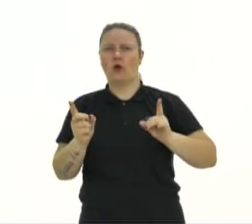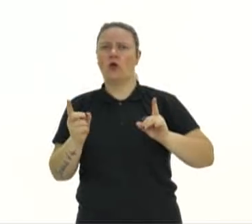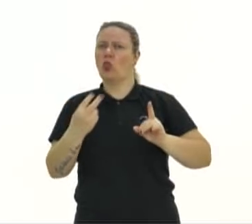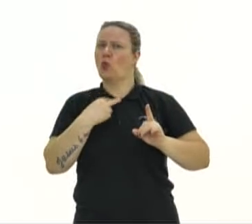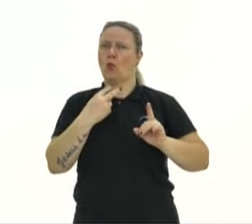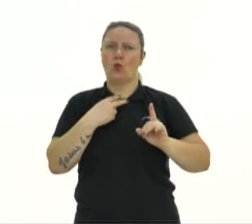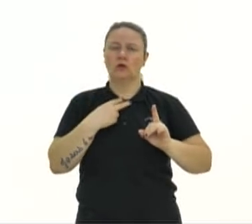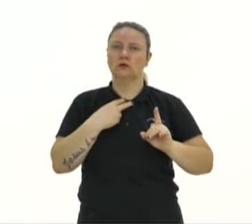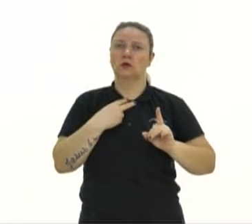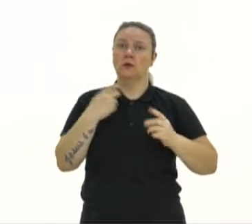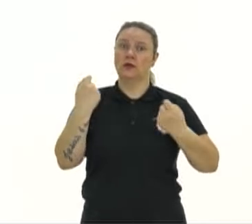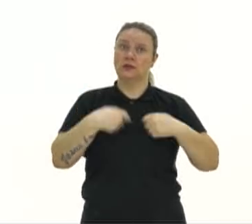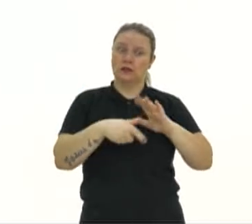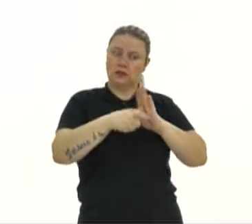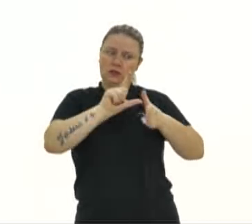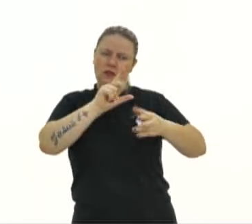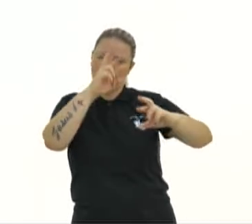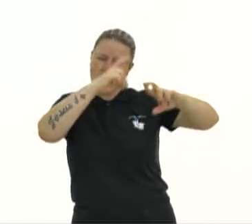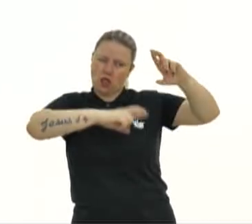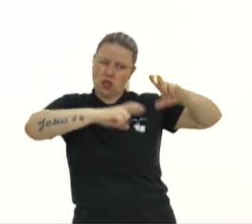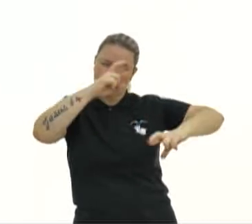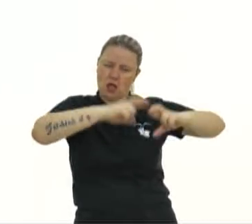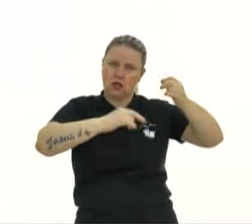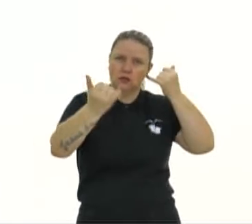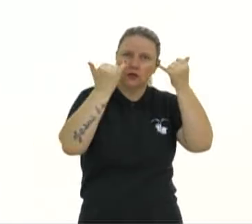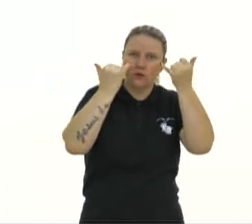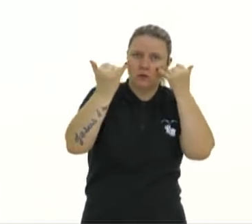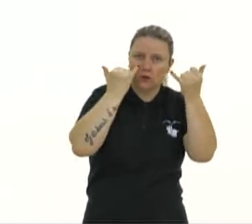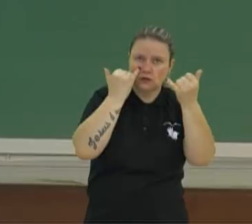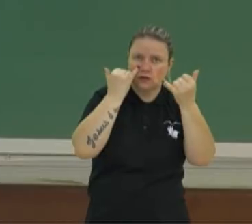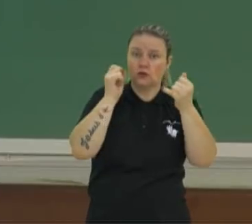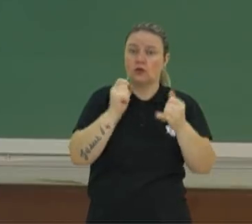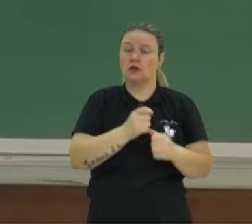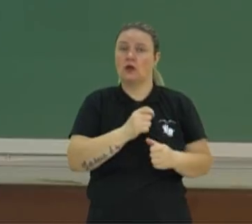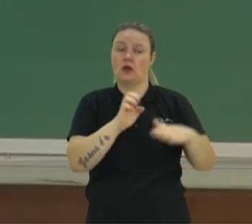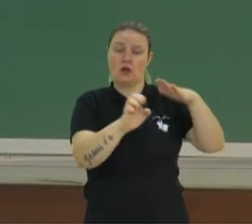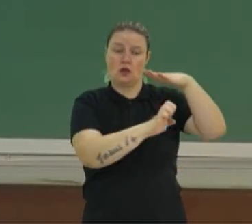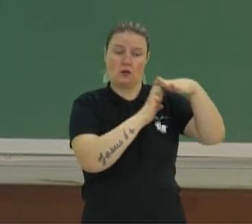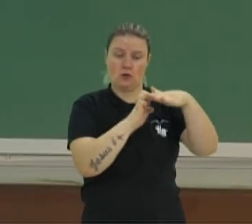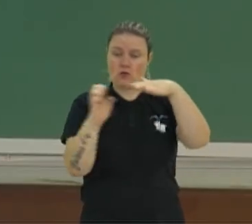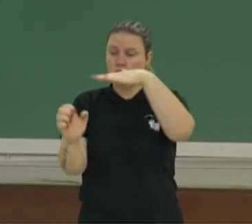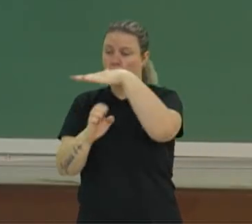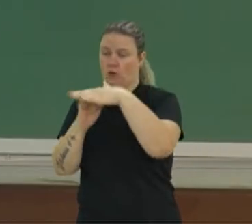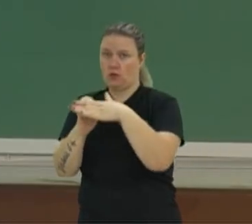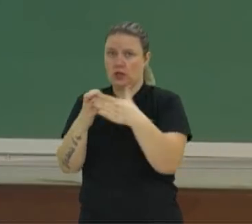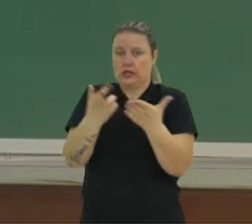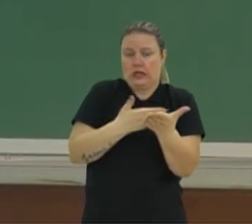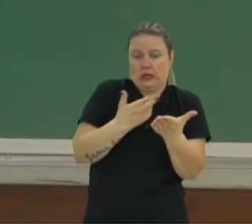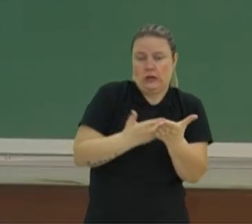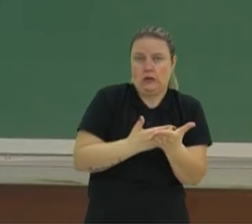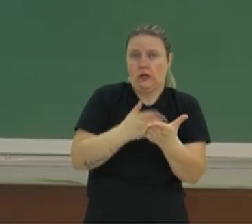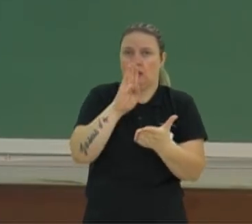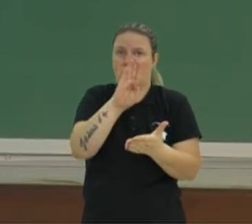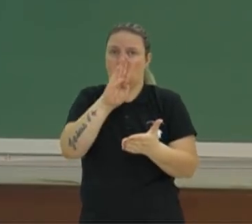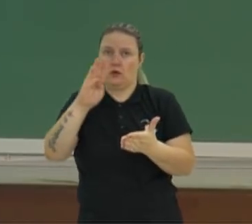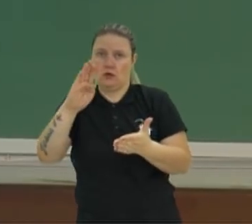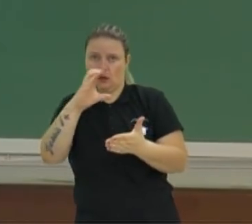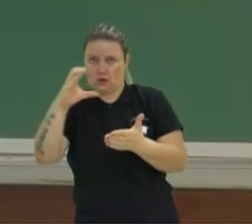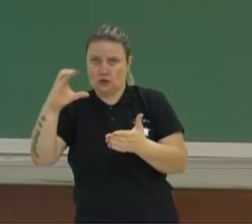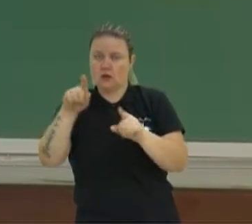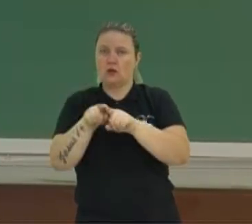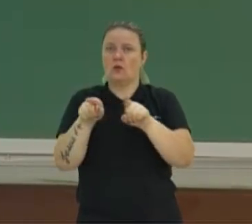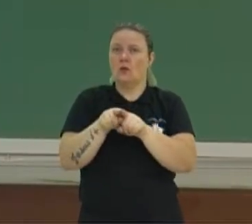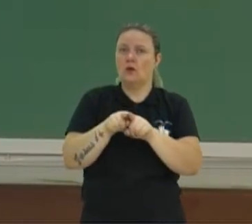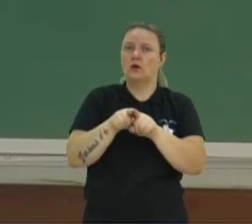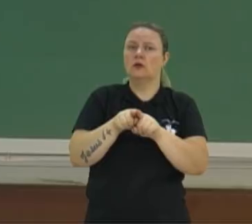informações. Isso mesmo. A ideia desses meios é com que as pessoas tenham o costume